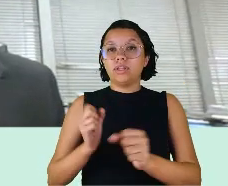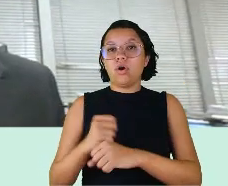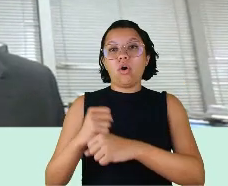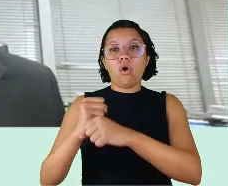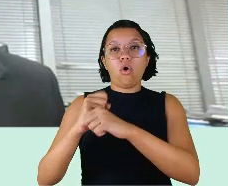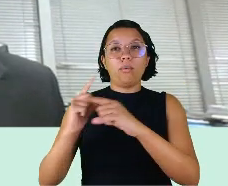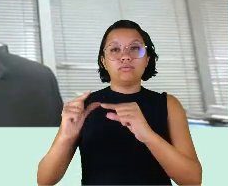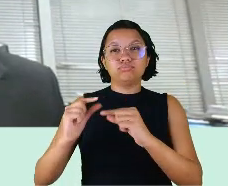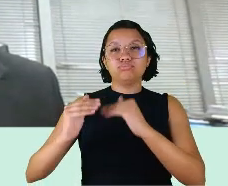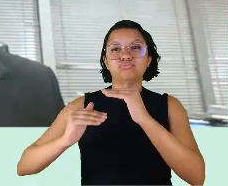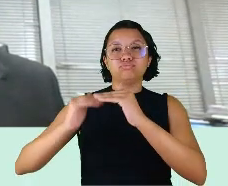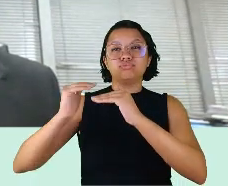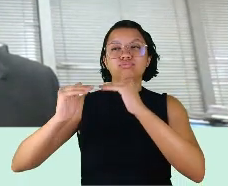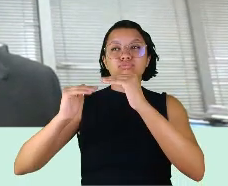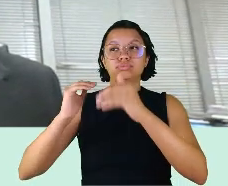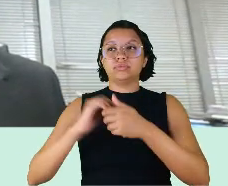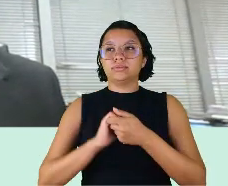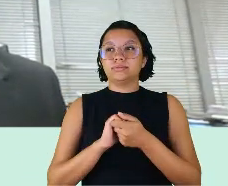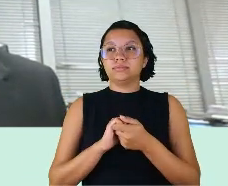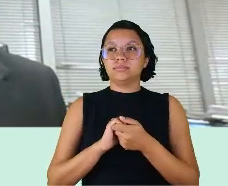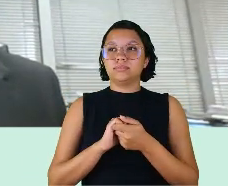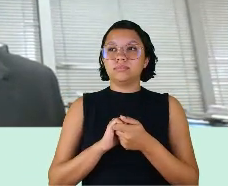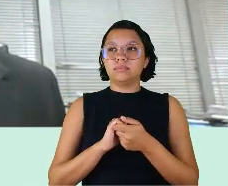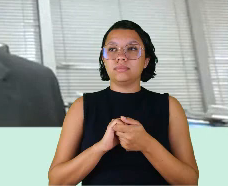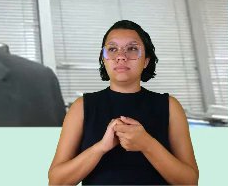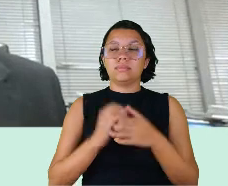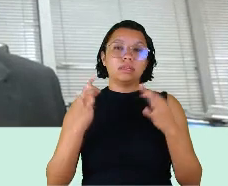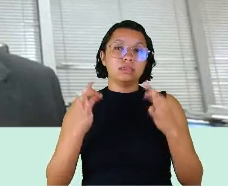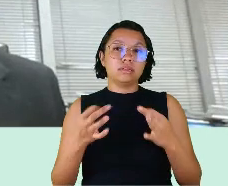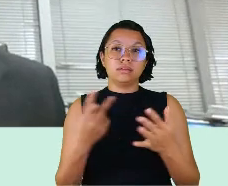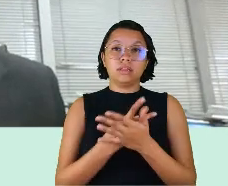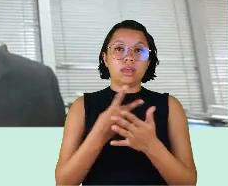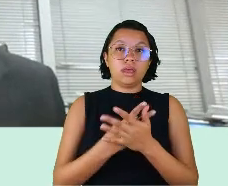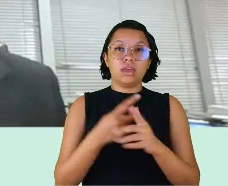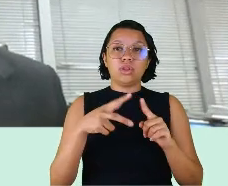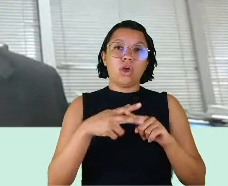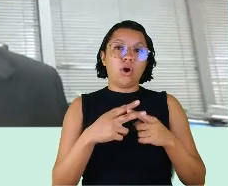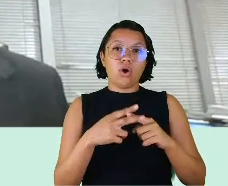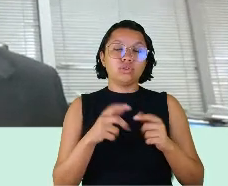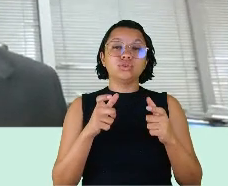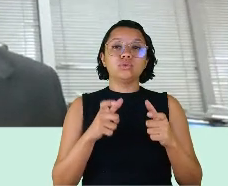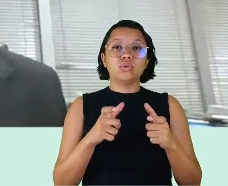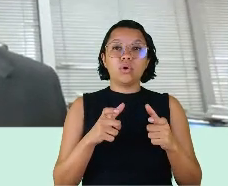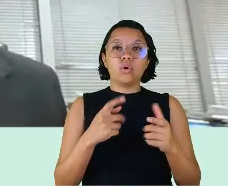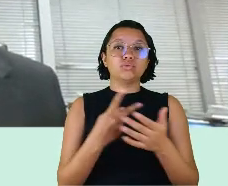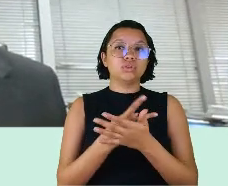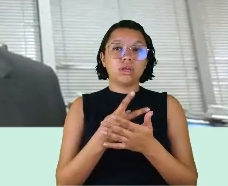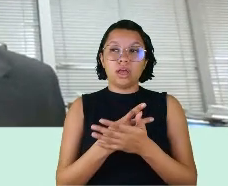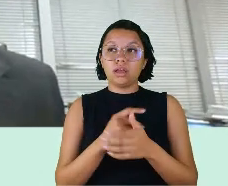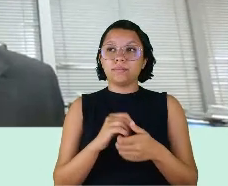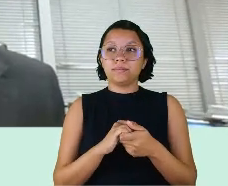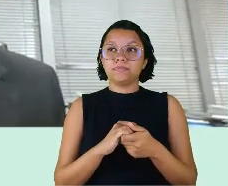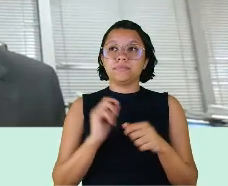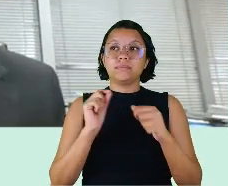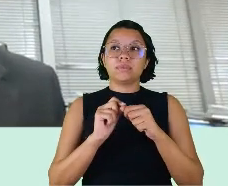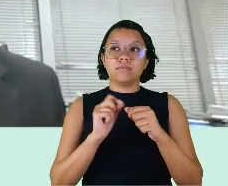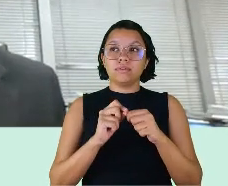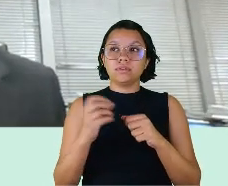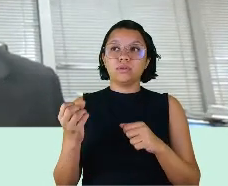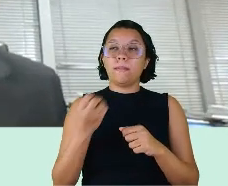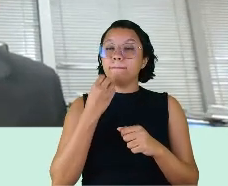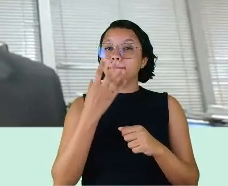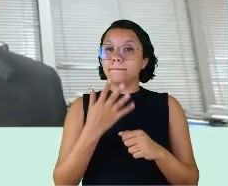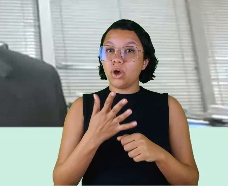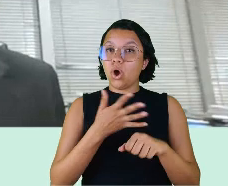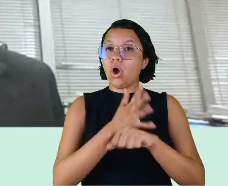que construí-la gradativamente, acertando e errando, e corrigindo onde errar, e reproduzindo